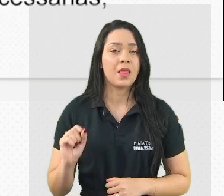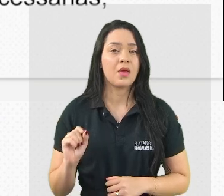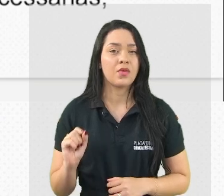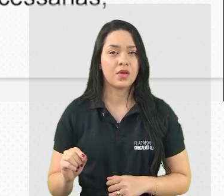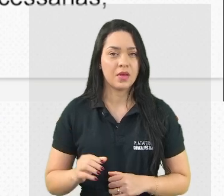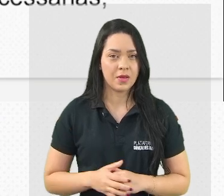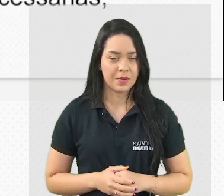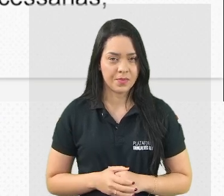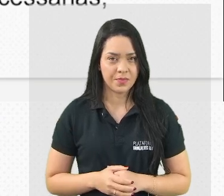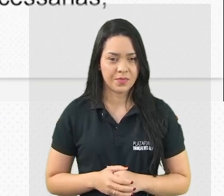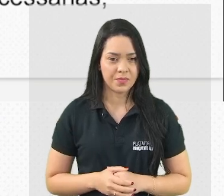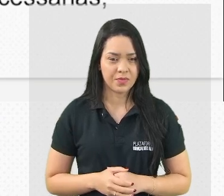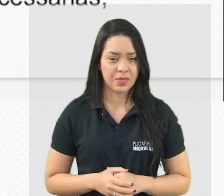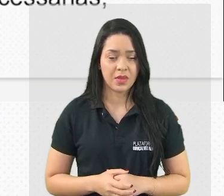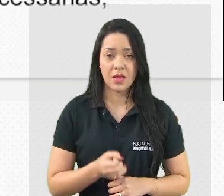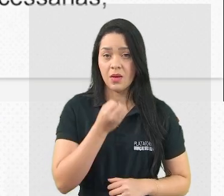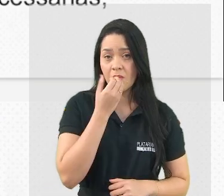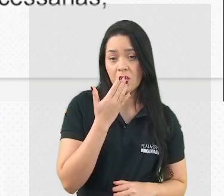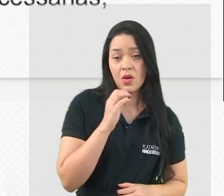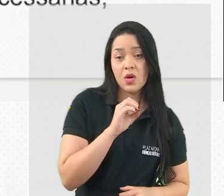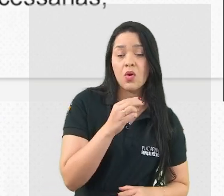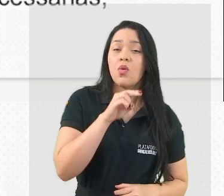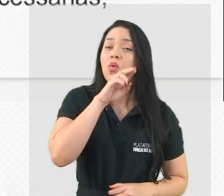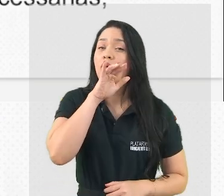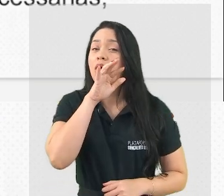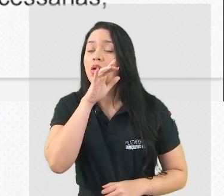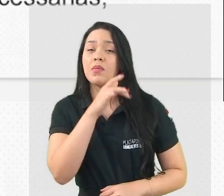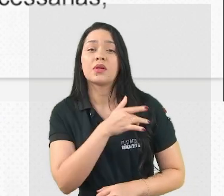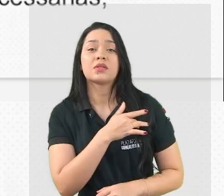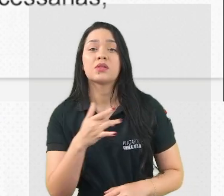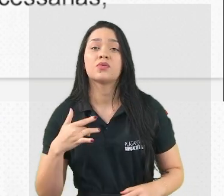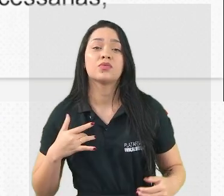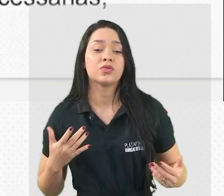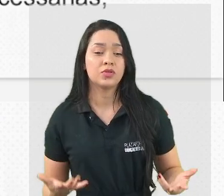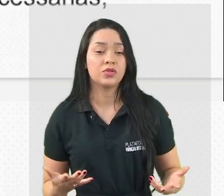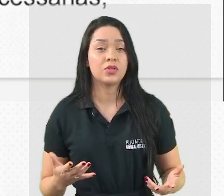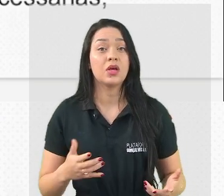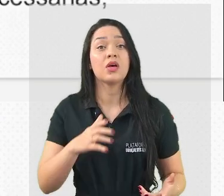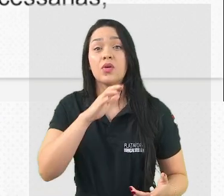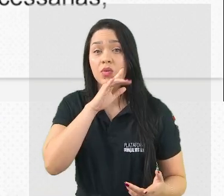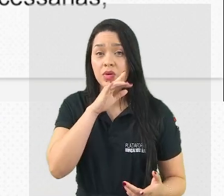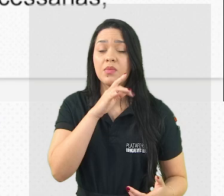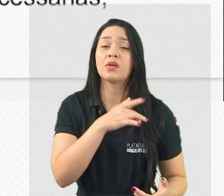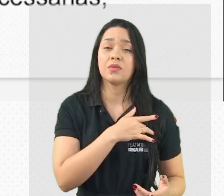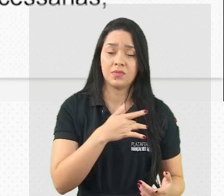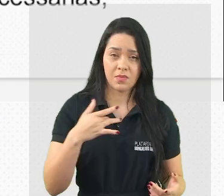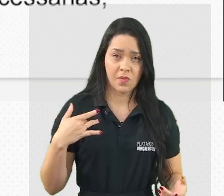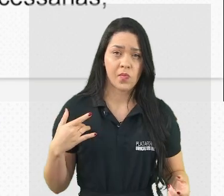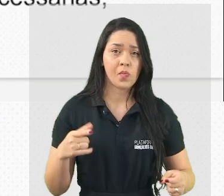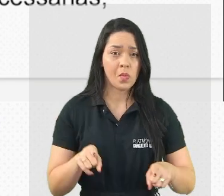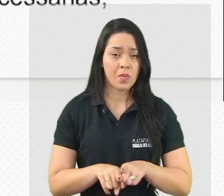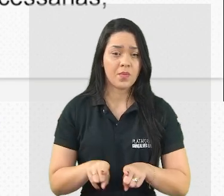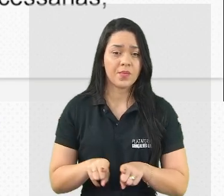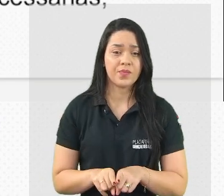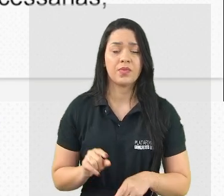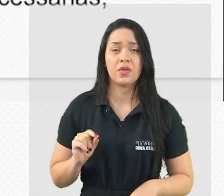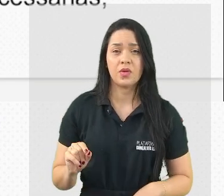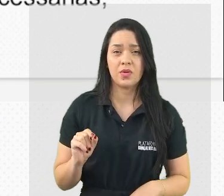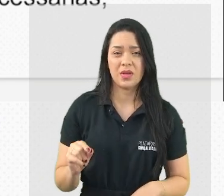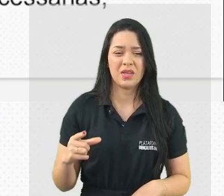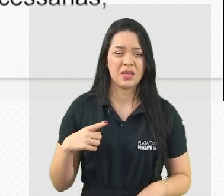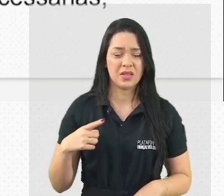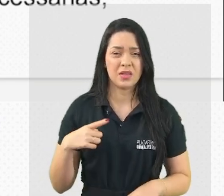anabolizantes é benéfico ou maléfico para a saúde do indivíduo? É maléfico para a saúde do indivíduo, ainda mais quando para